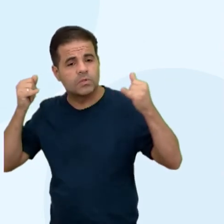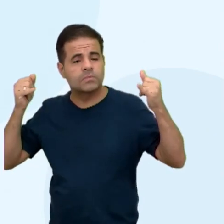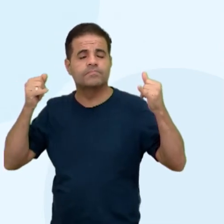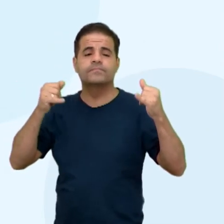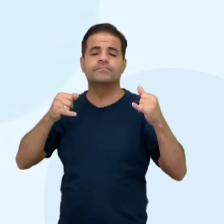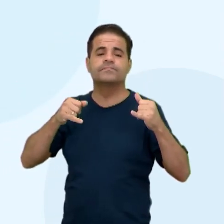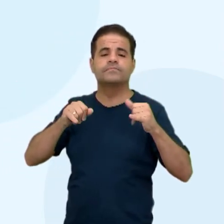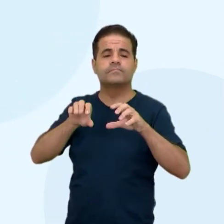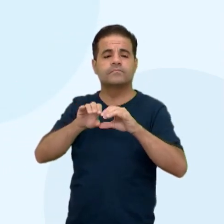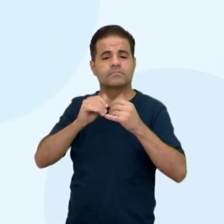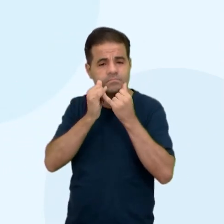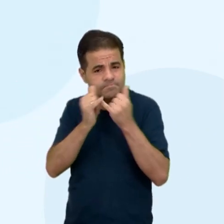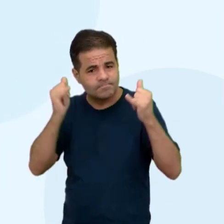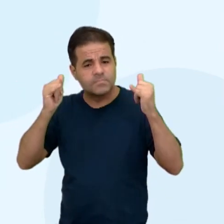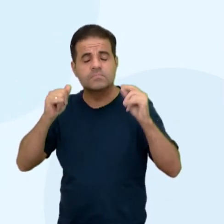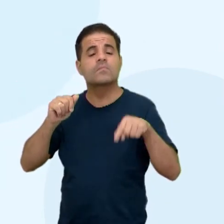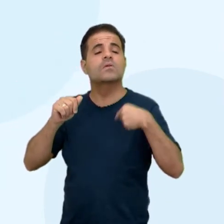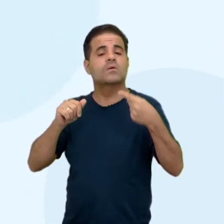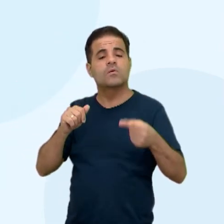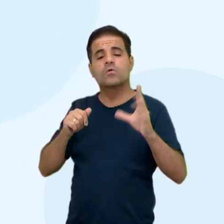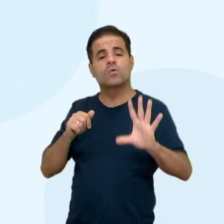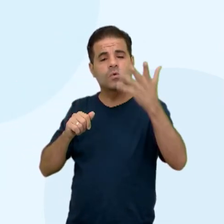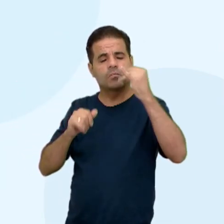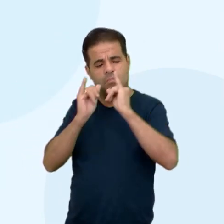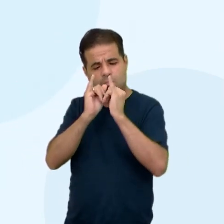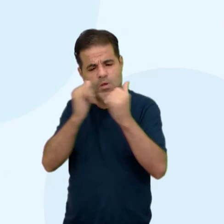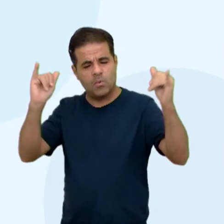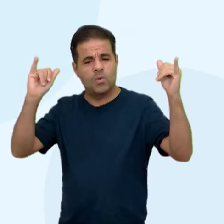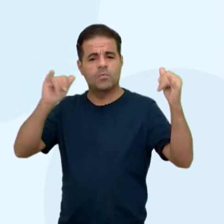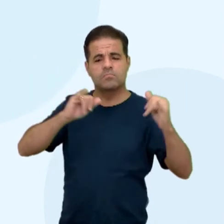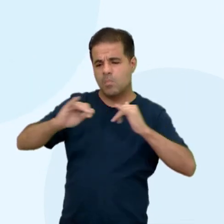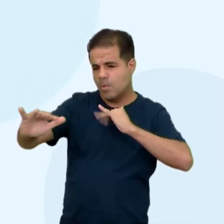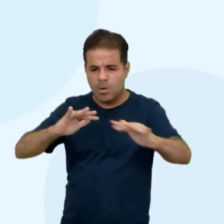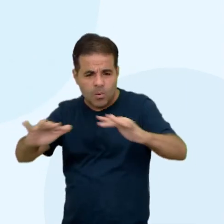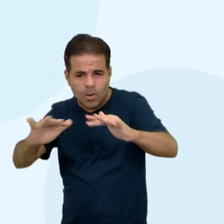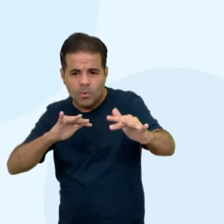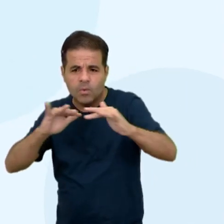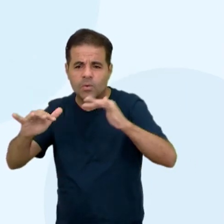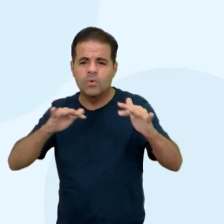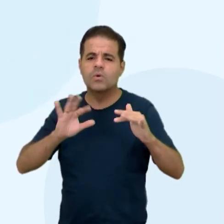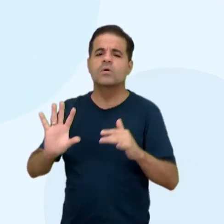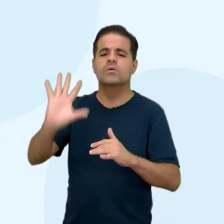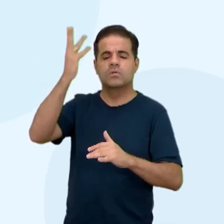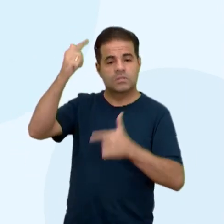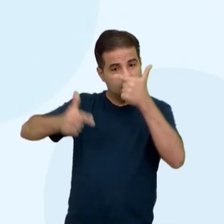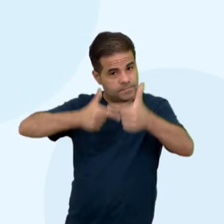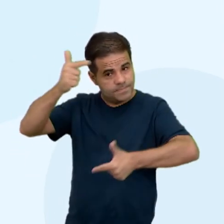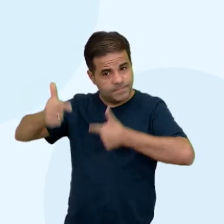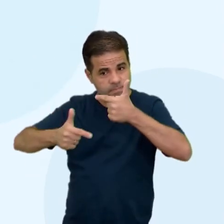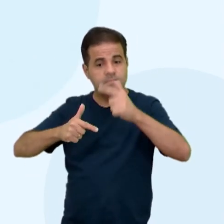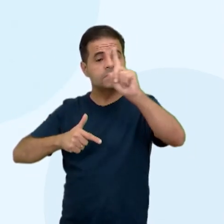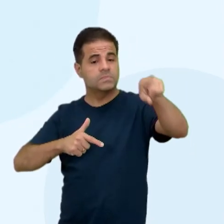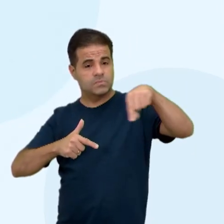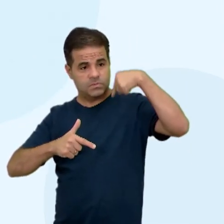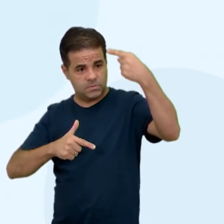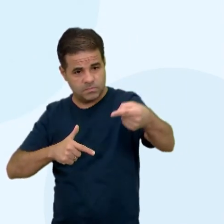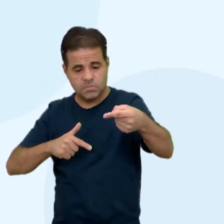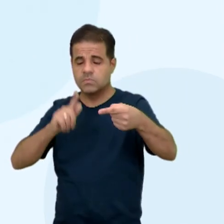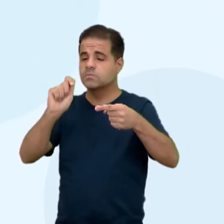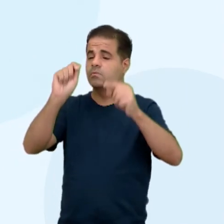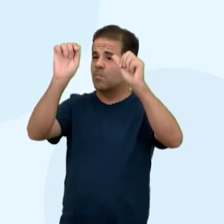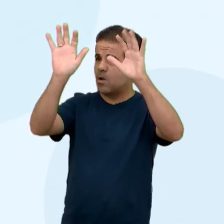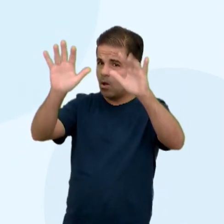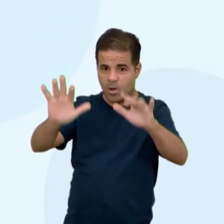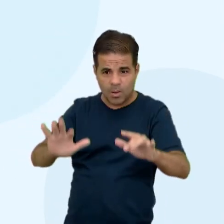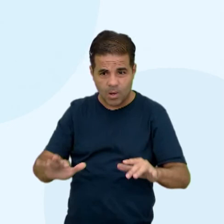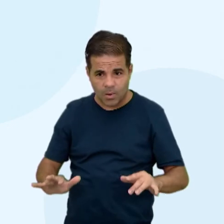a turbina. E aí, ó, essa turbina passa a movimentar, realizando o trabalho, e depois o gás, você pode escrever aqui,